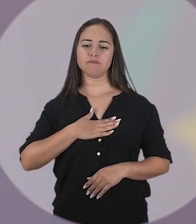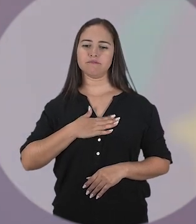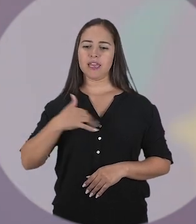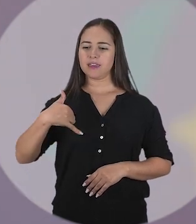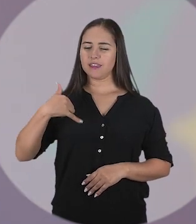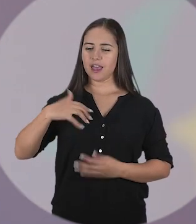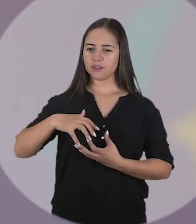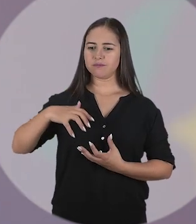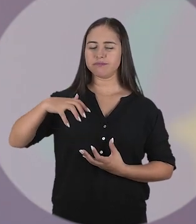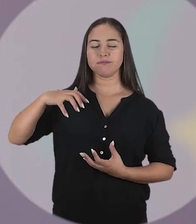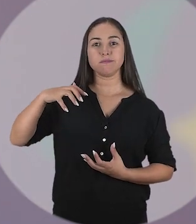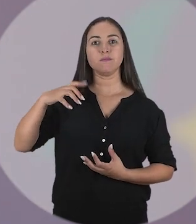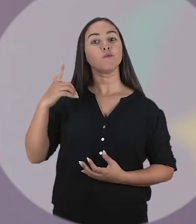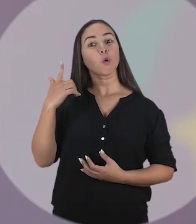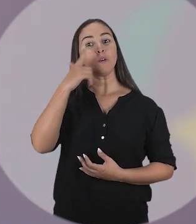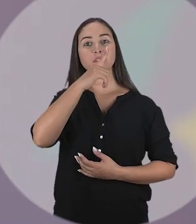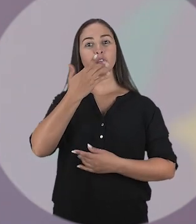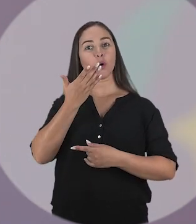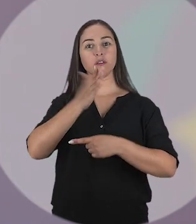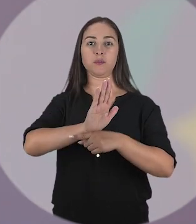de poder contribuir